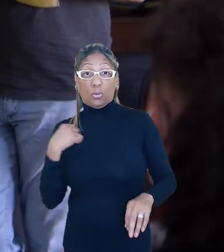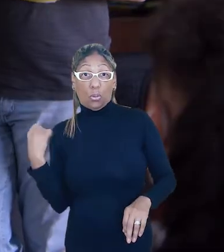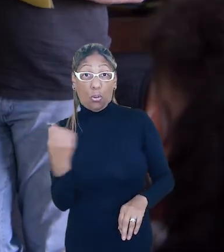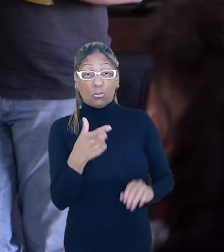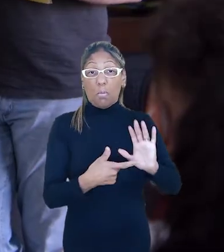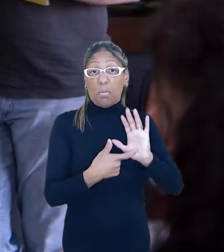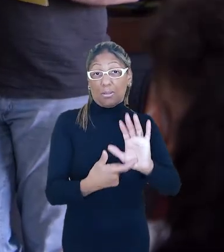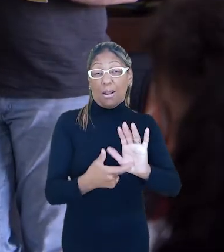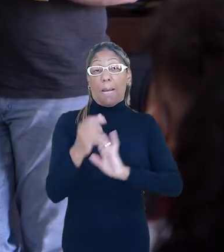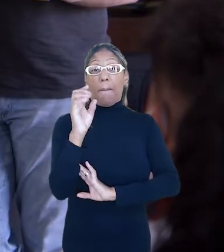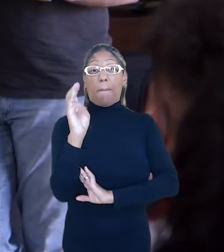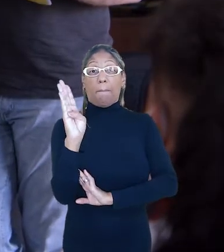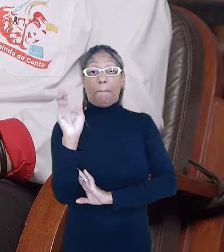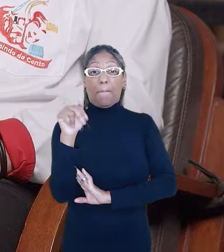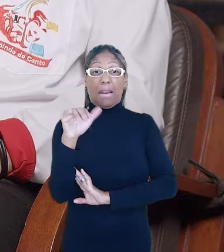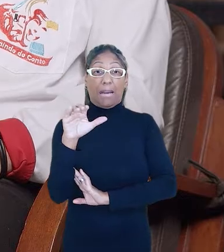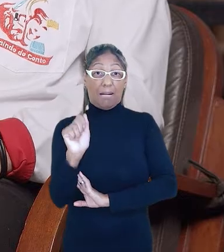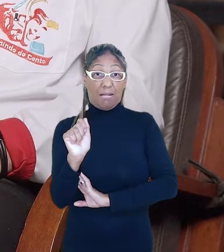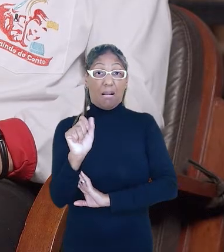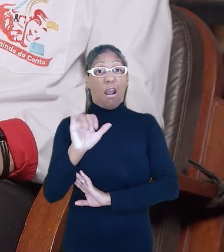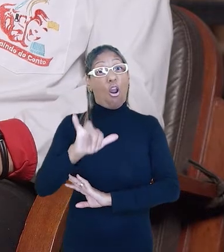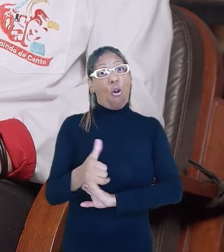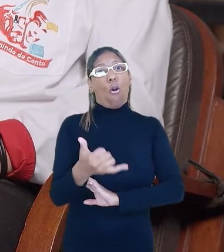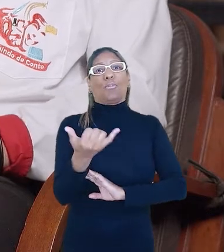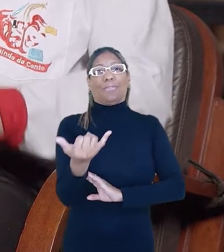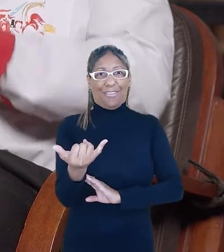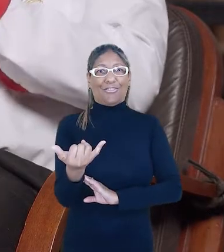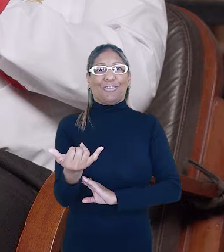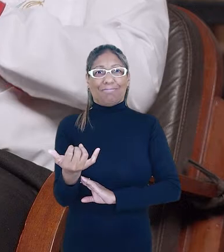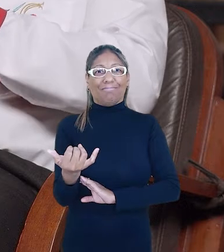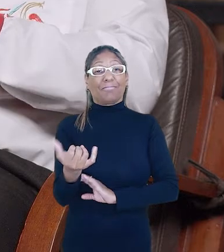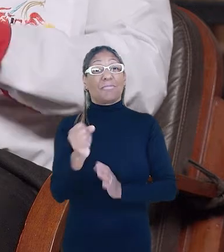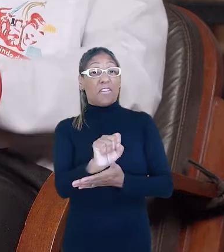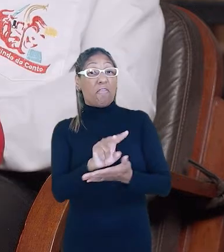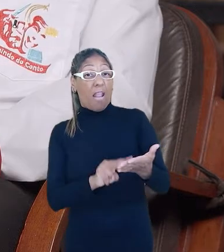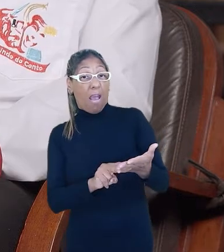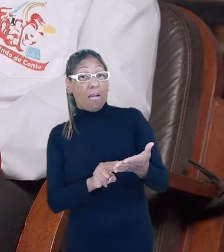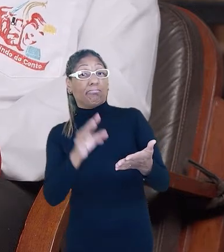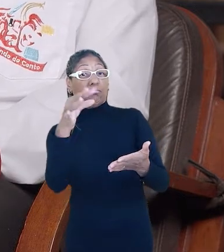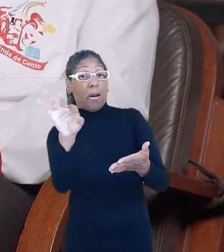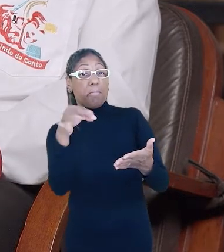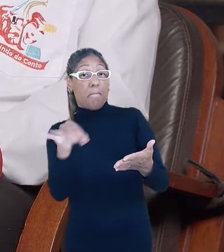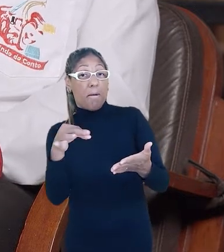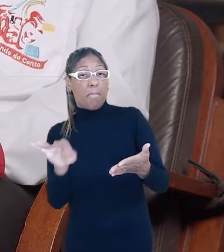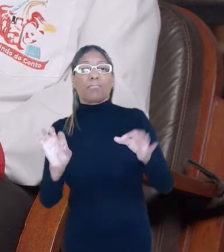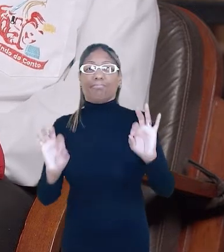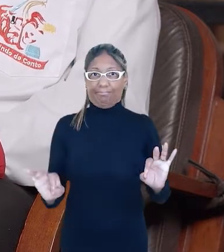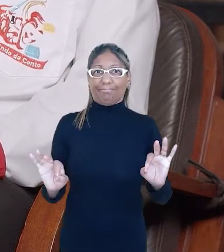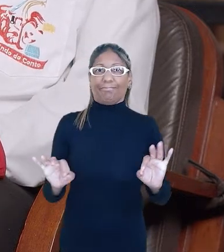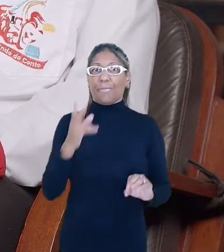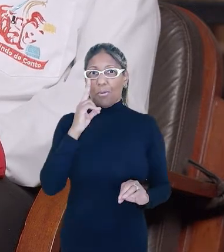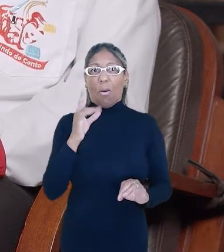aí a gente vai apresentar para uma banca. Tati. E a gente vai ter a oportunidade de ser avaliado ali na hora, como